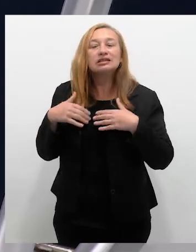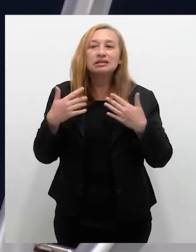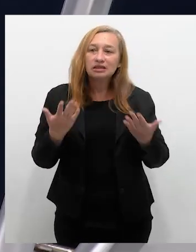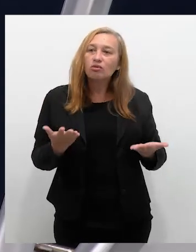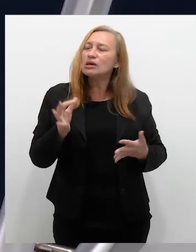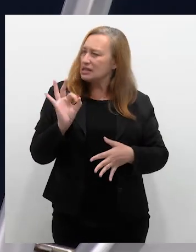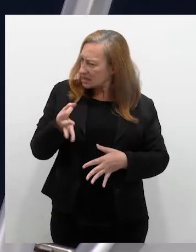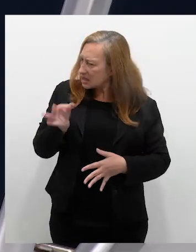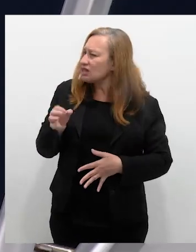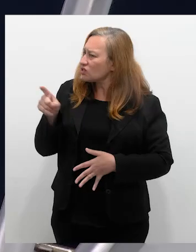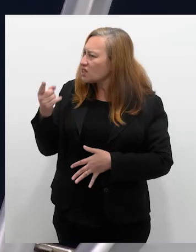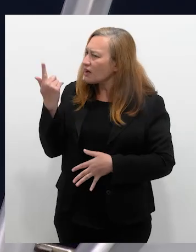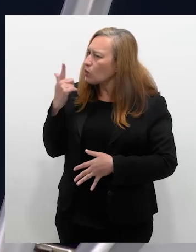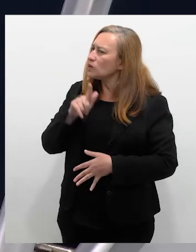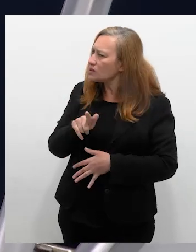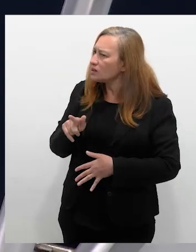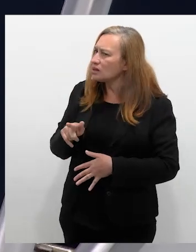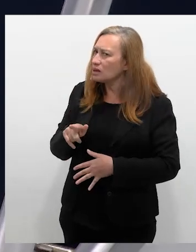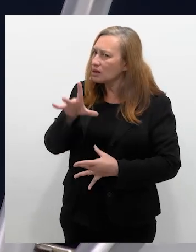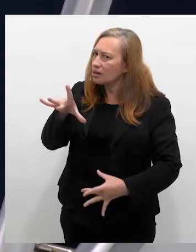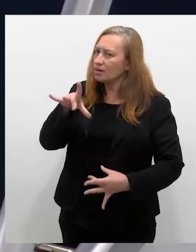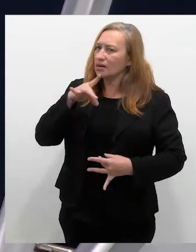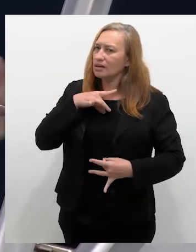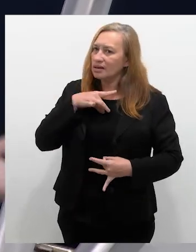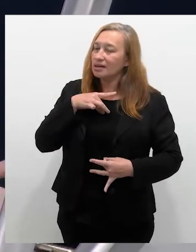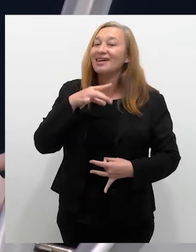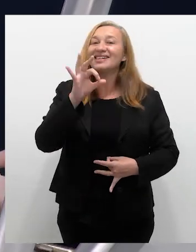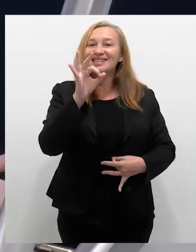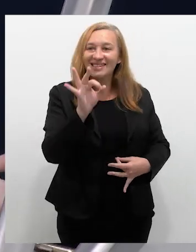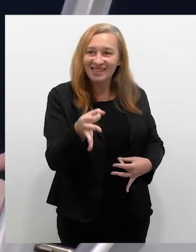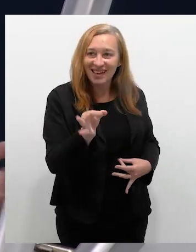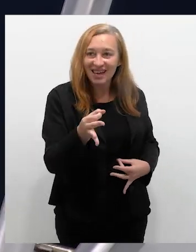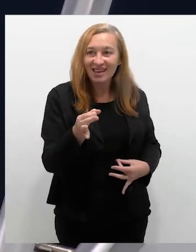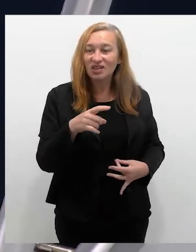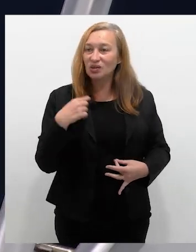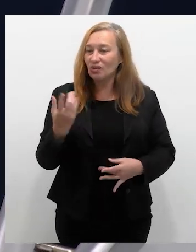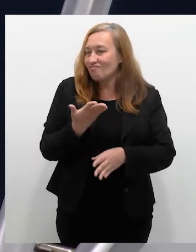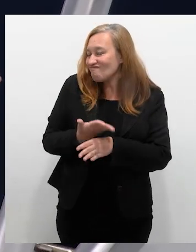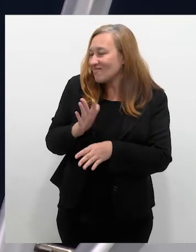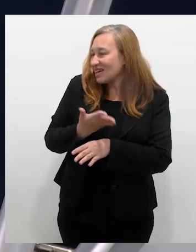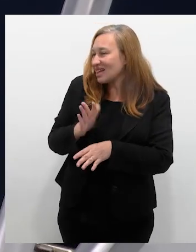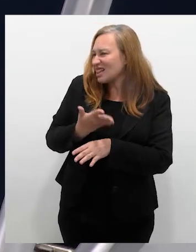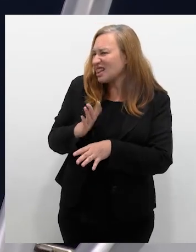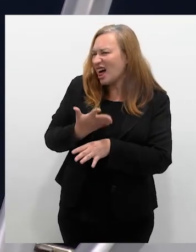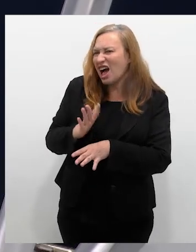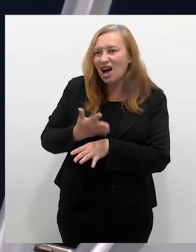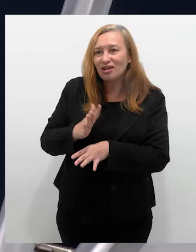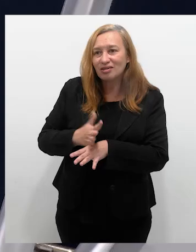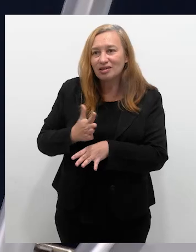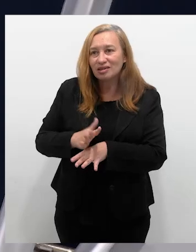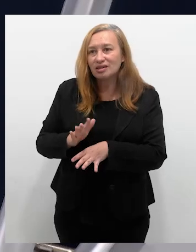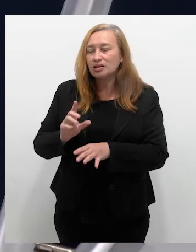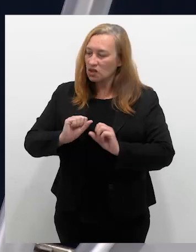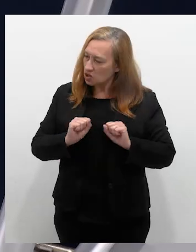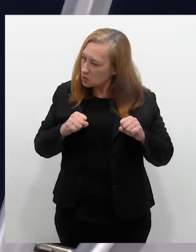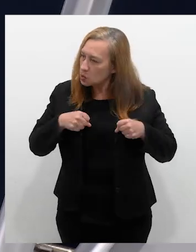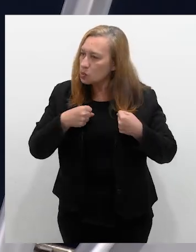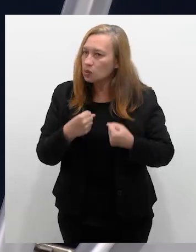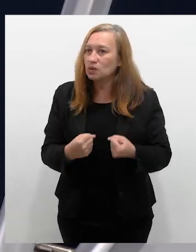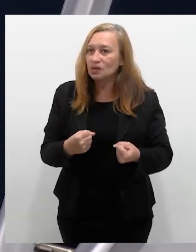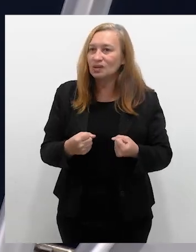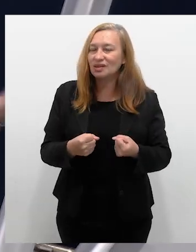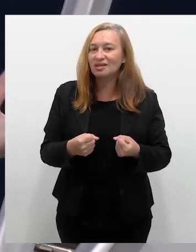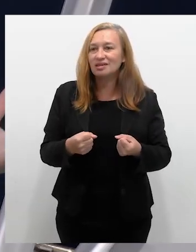Então, eu tenho certeza que você vai pegar esse personagem. Dito e feito, nós ensaiamos muito, ele é muito